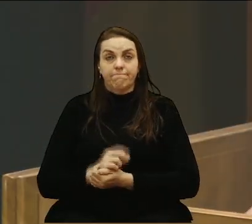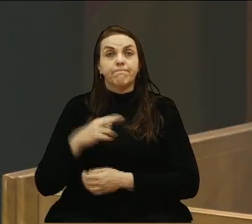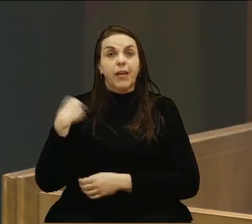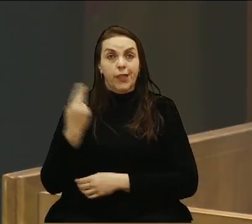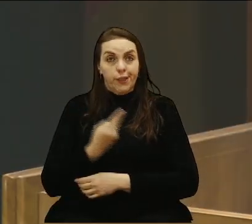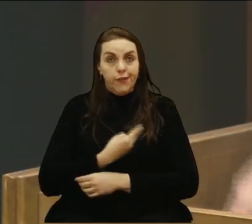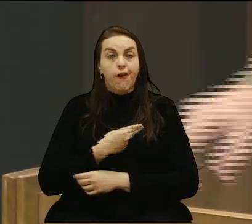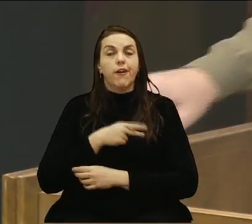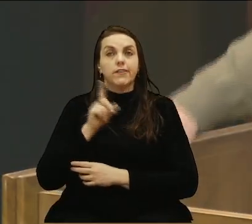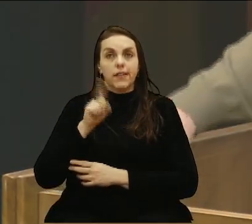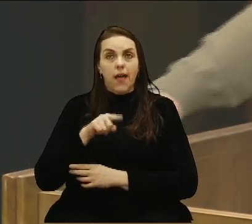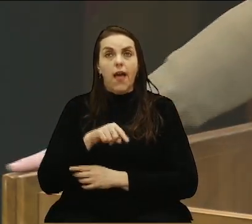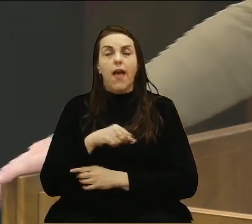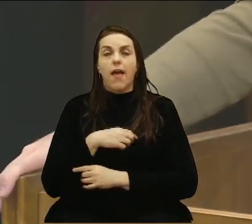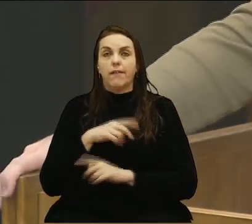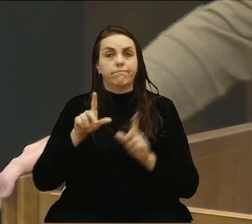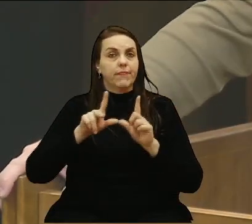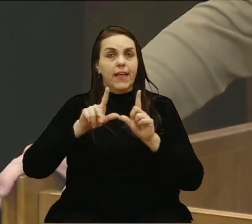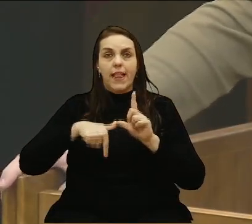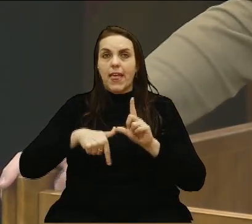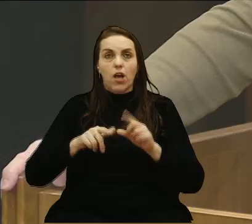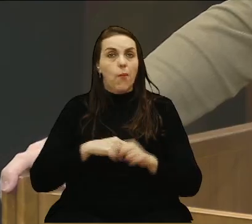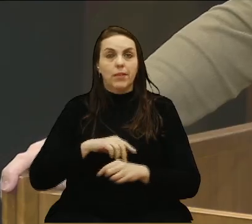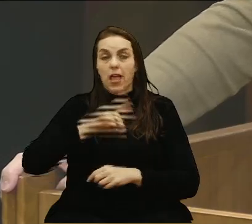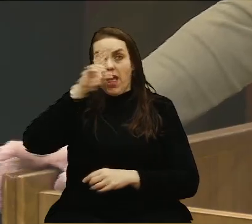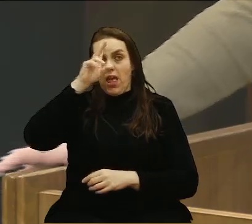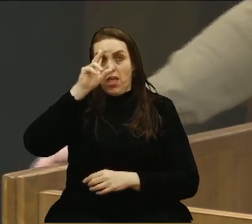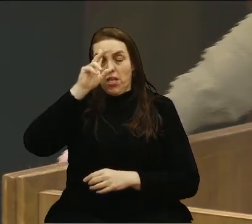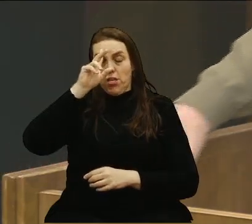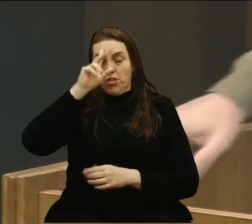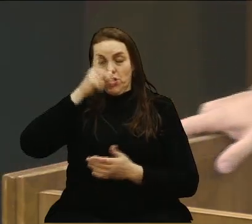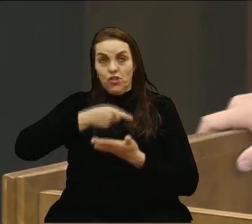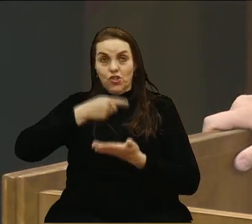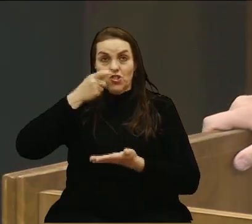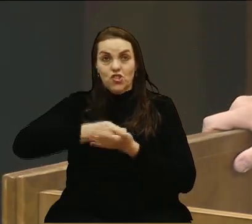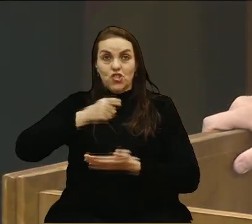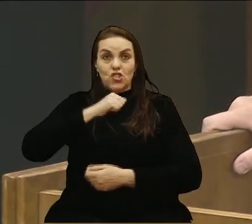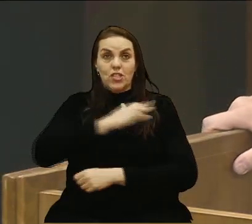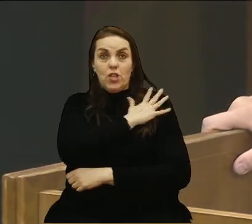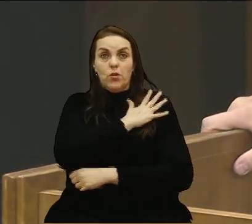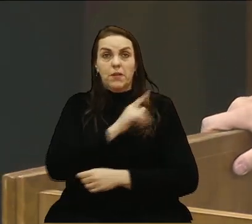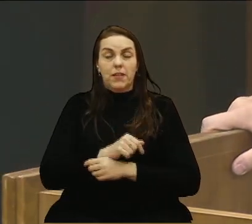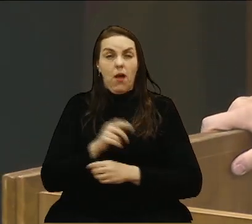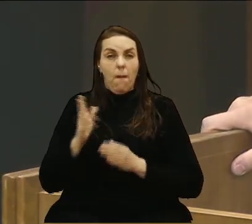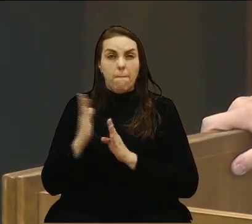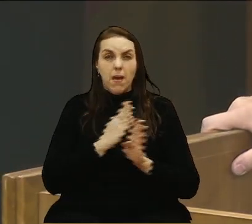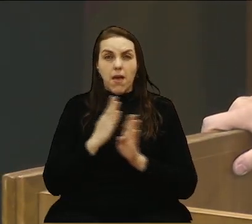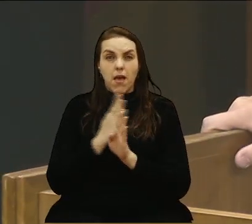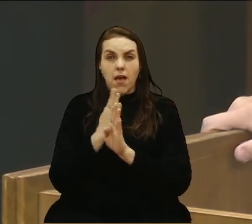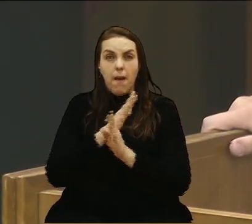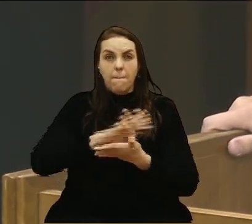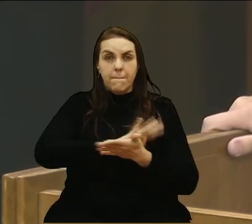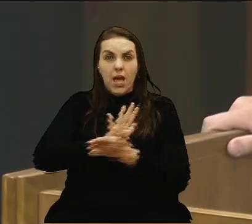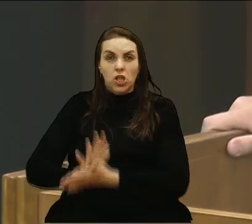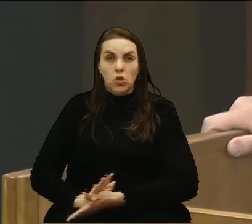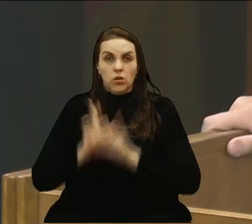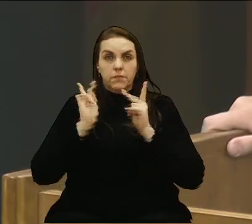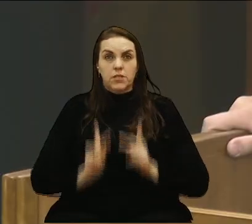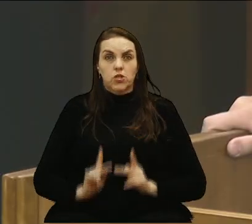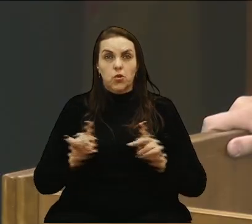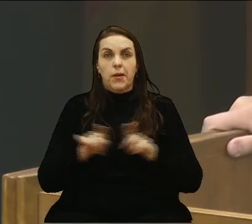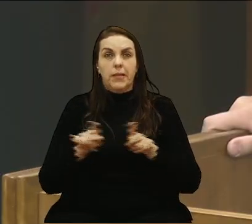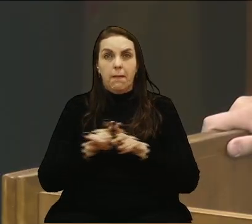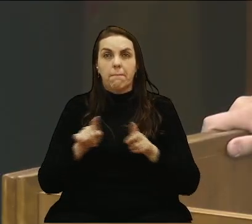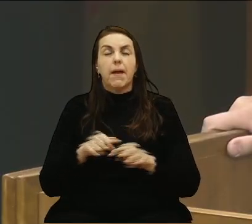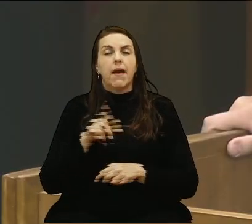fomos tornados ilegais pela ditadura militar, que matou muita gente, que perseguiu muita gente, e que levou aos seus